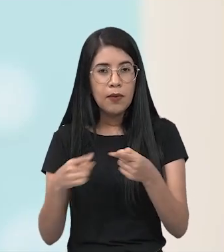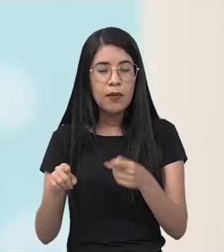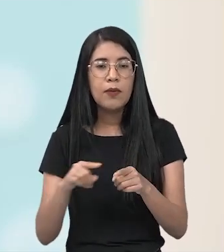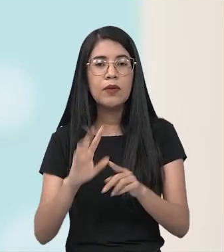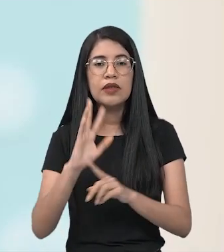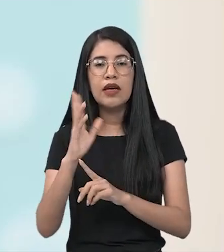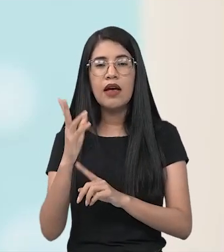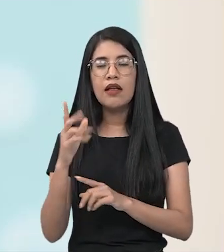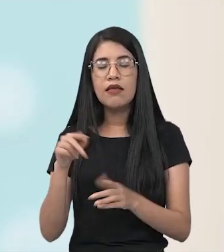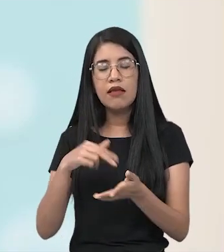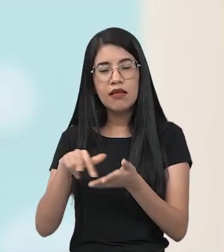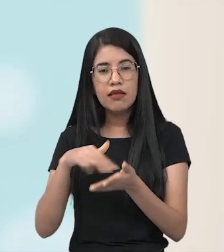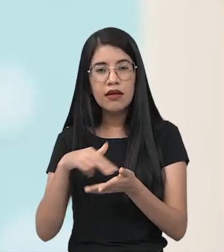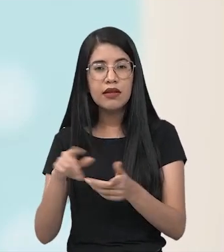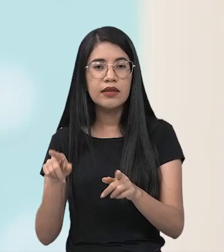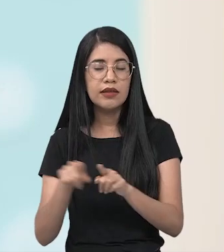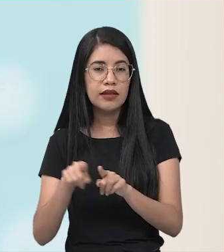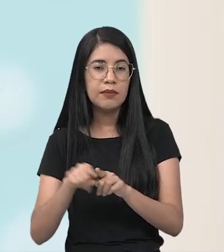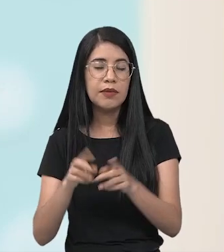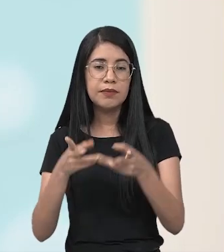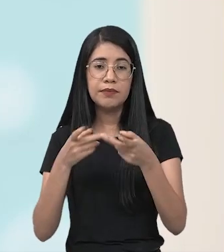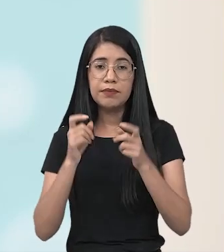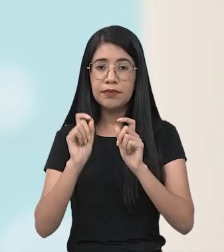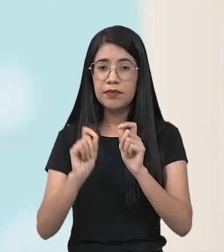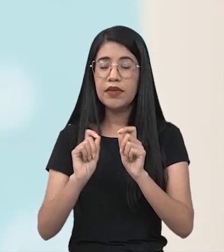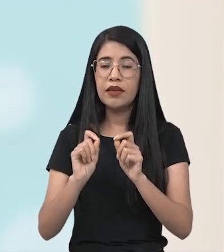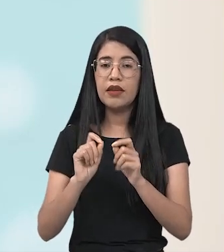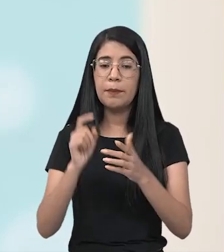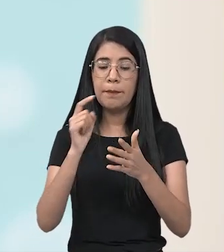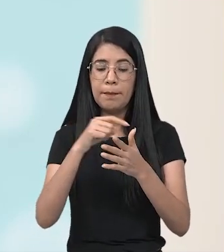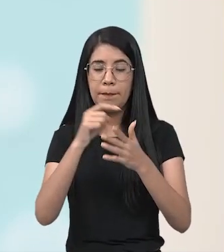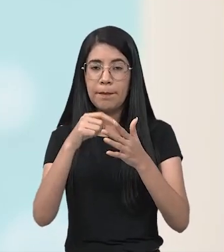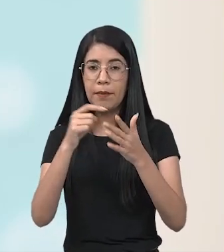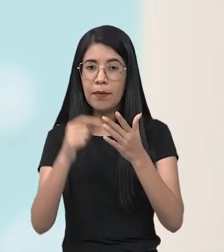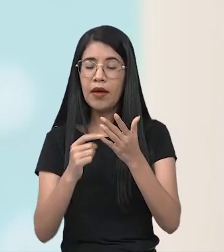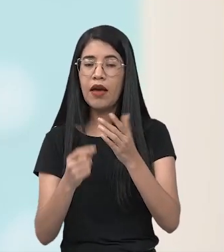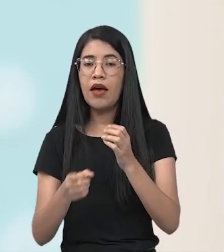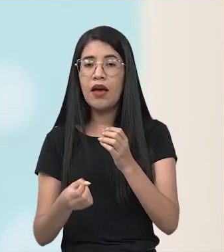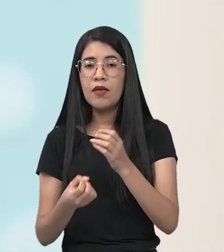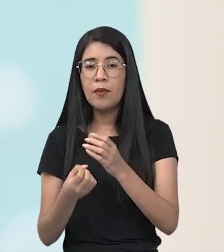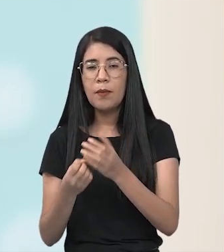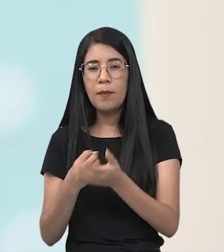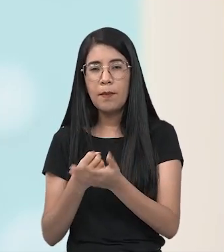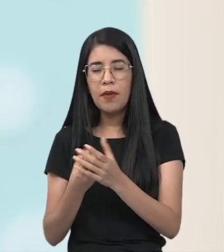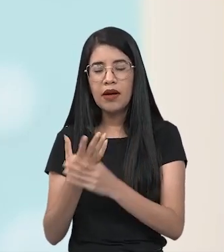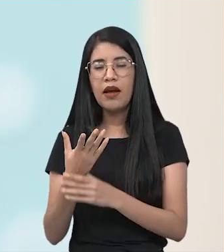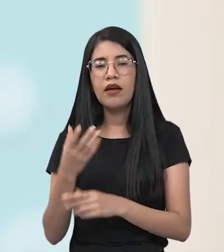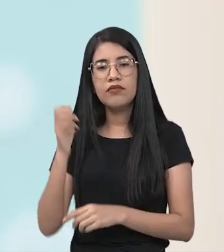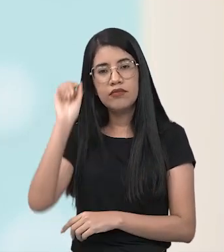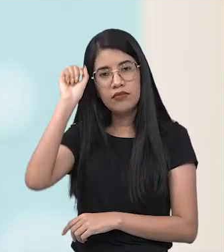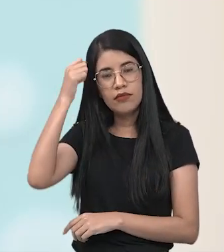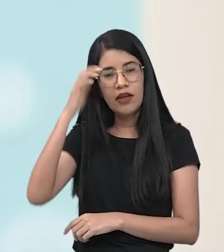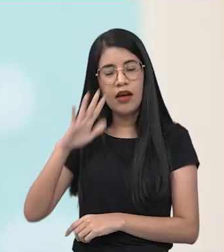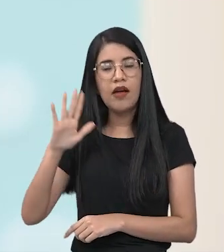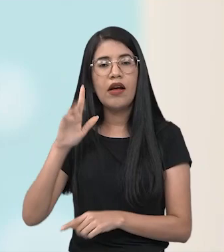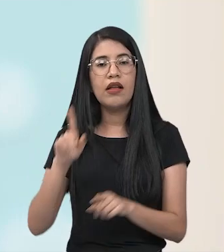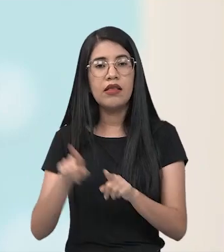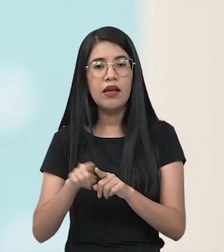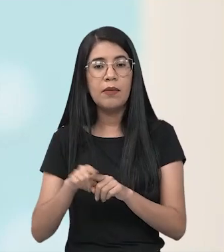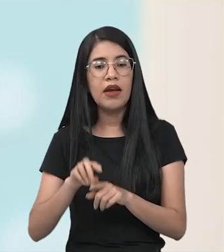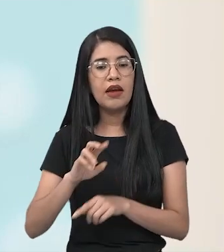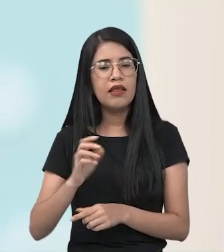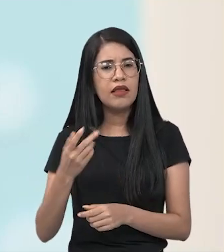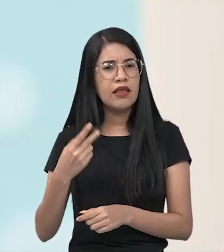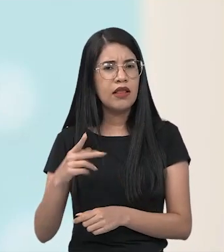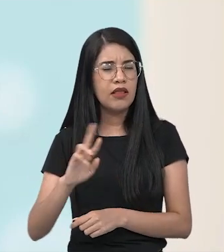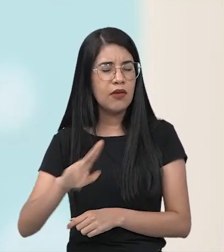na dança. Então a gente percebe que os elementos de origem africana, eles são uma realidade não só na cultura